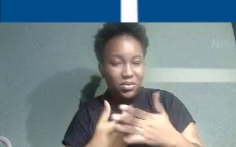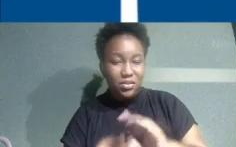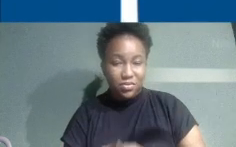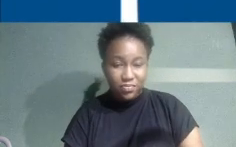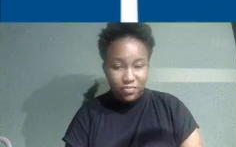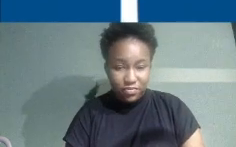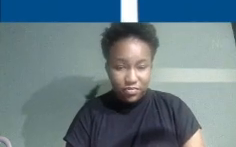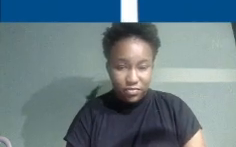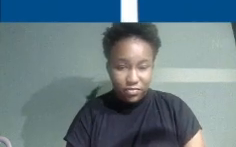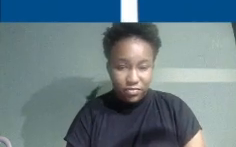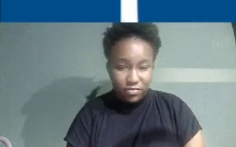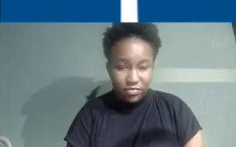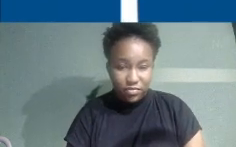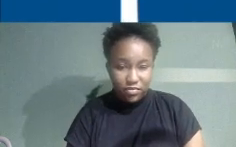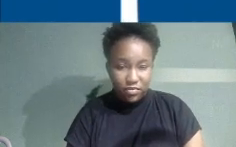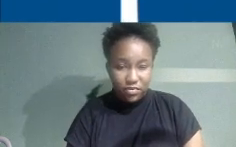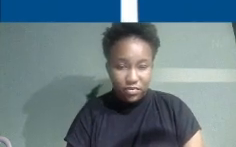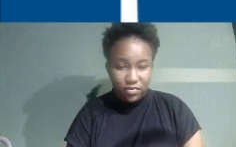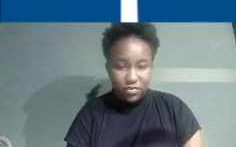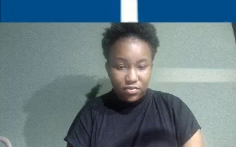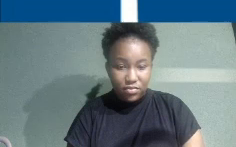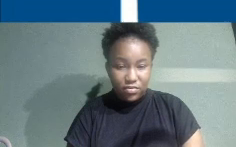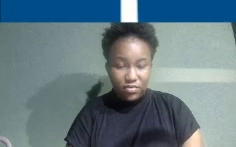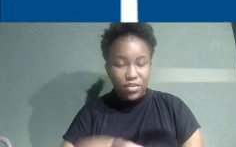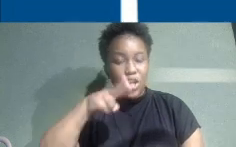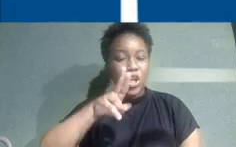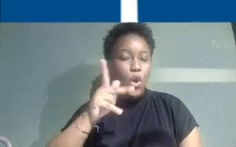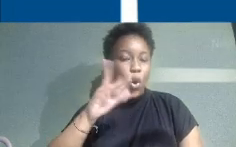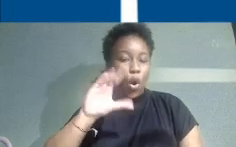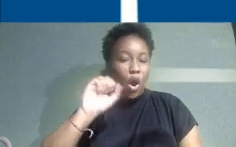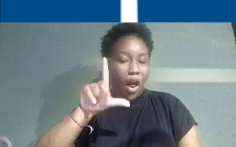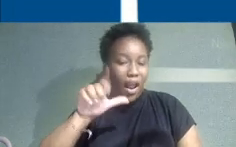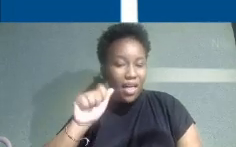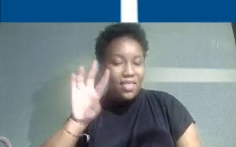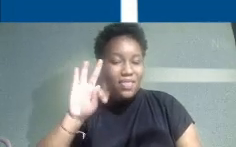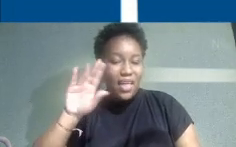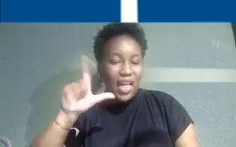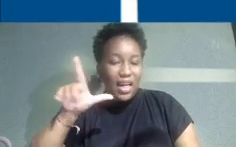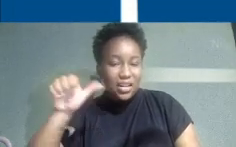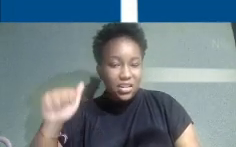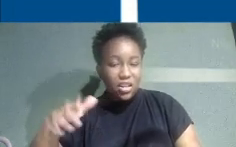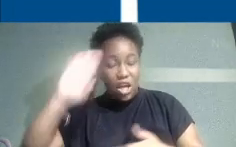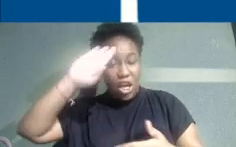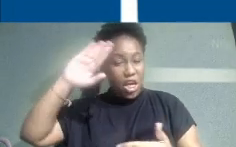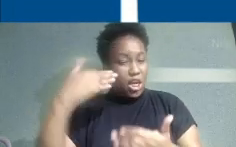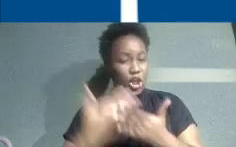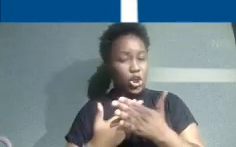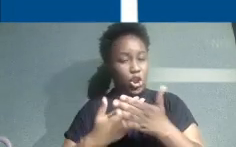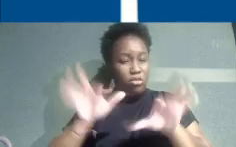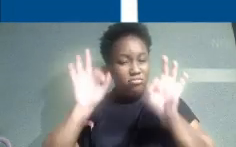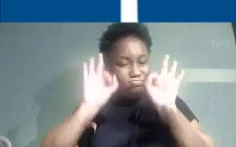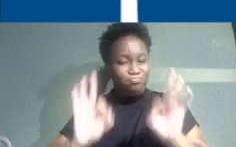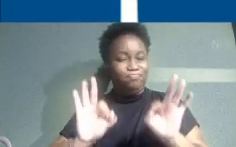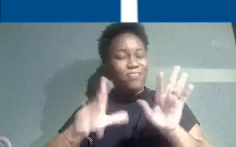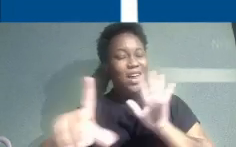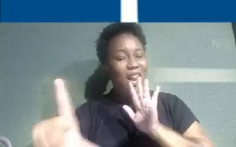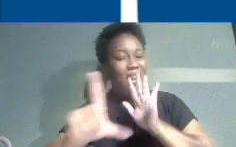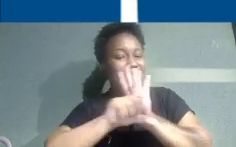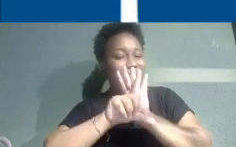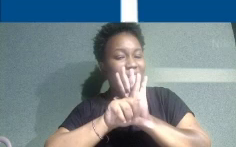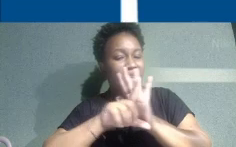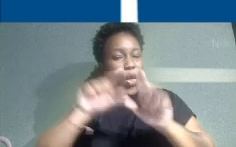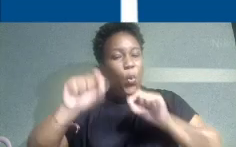aqui, pessoal. Nikola Tesla disse o seguinte uma vez: creio firmemente em uma lei de